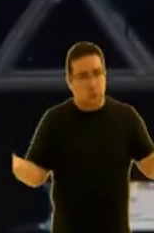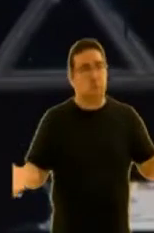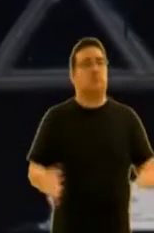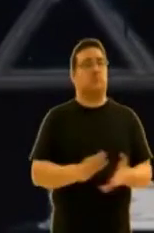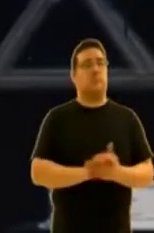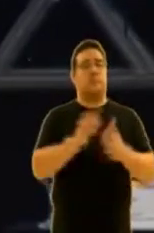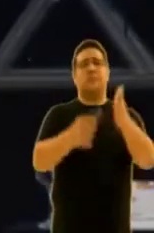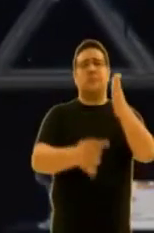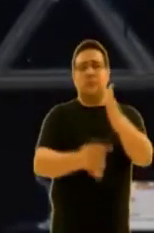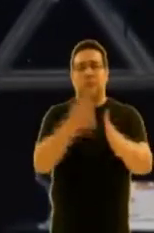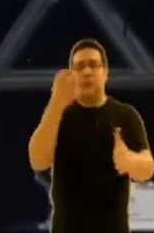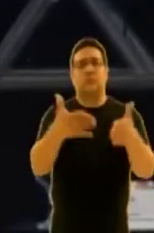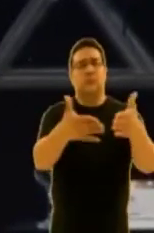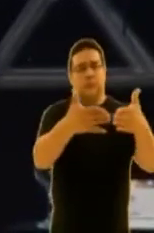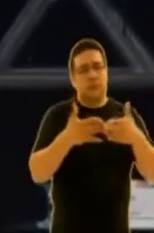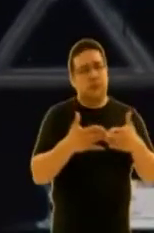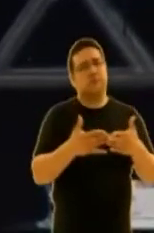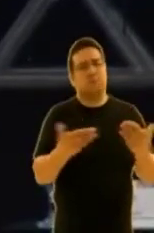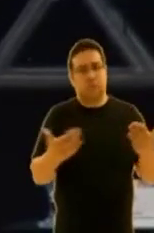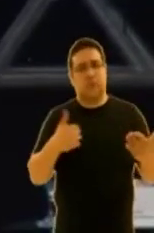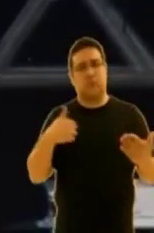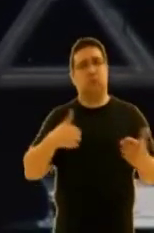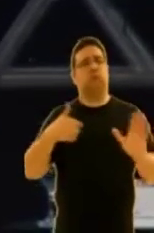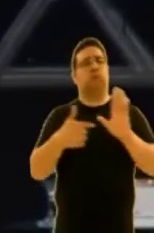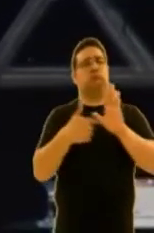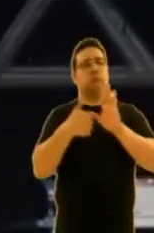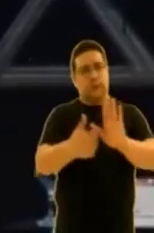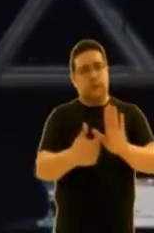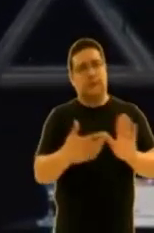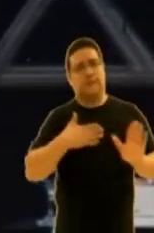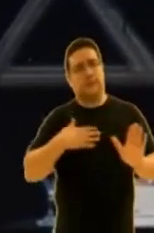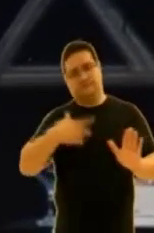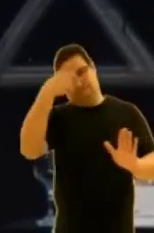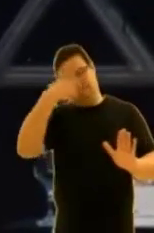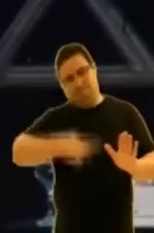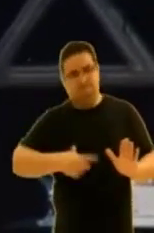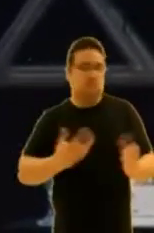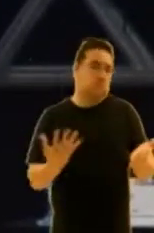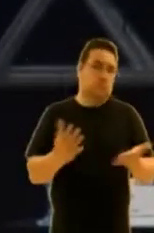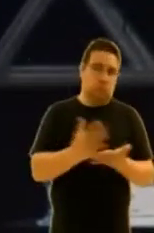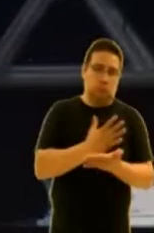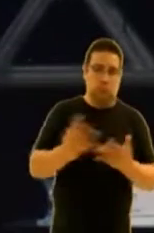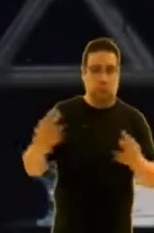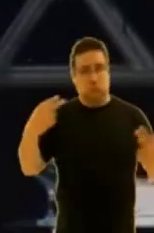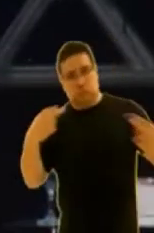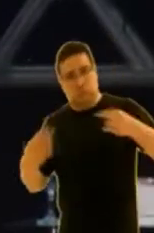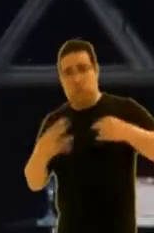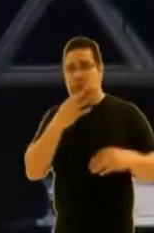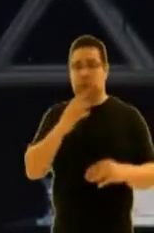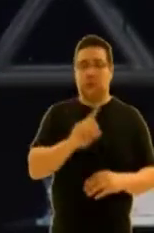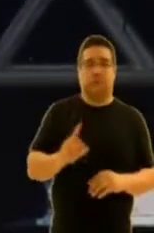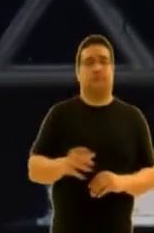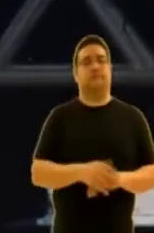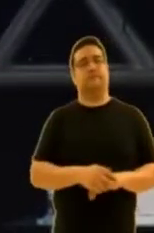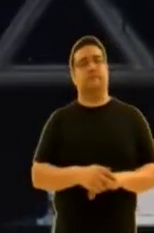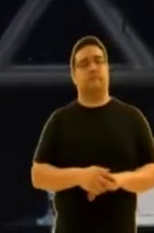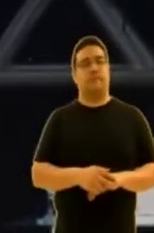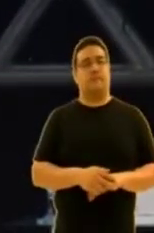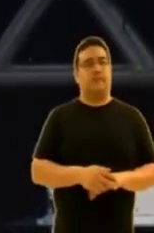primeiro queria pedir licença para me apresentar, né? Nem todos me conhecem. Eu